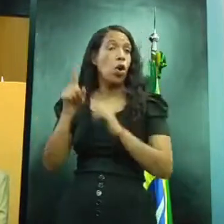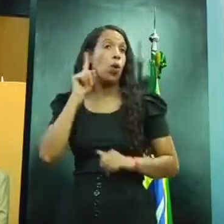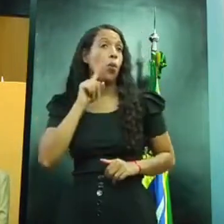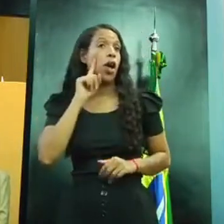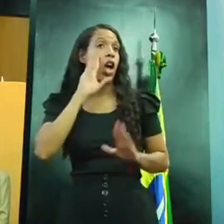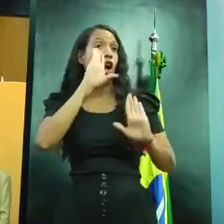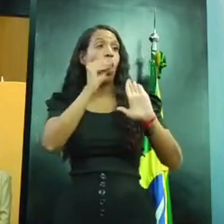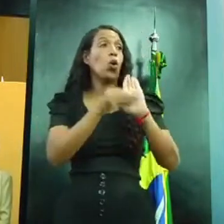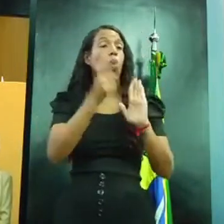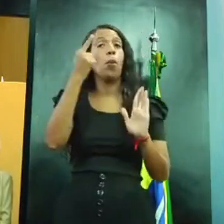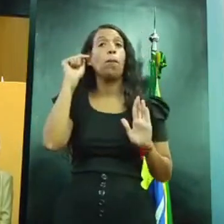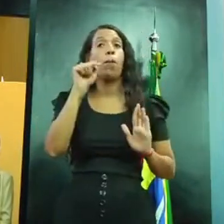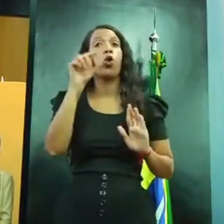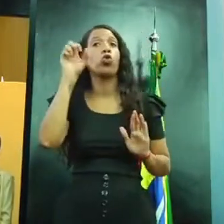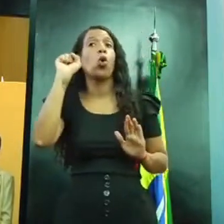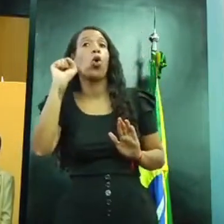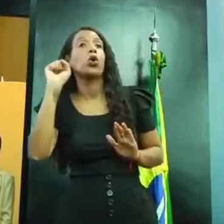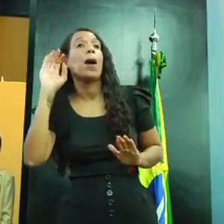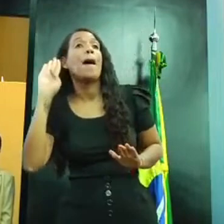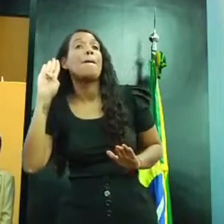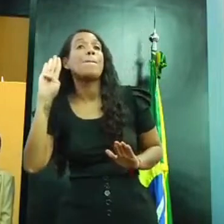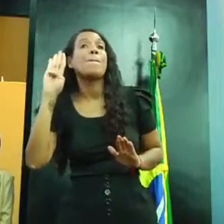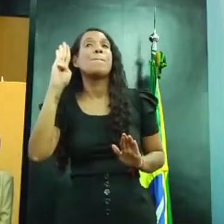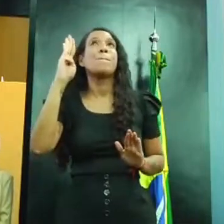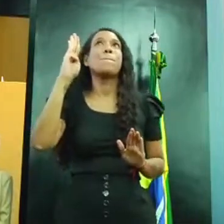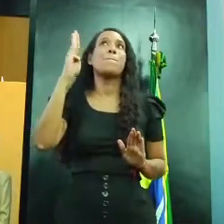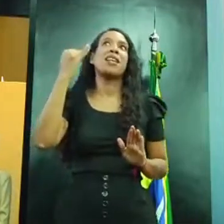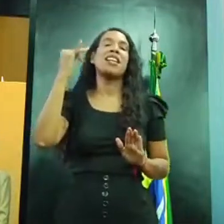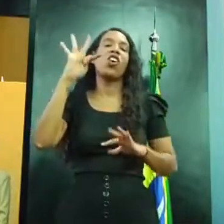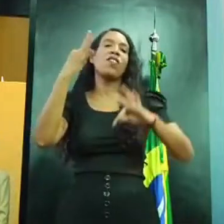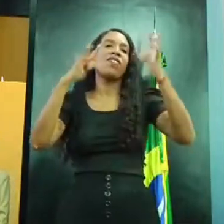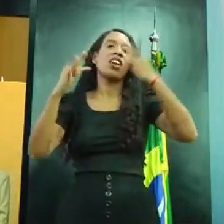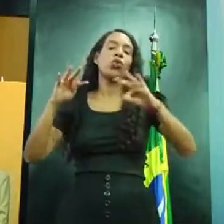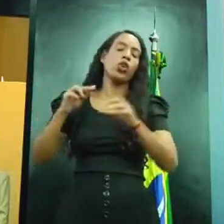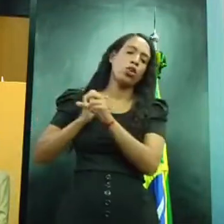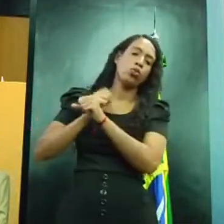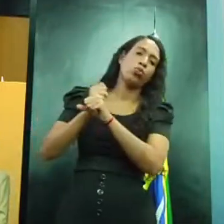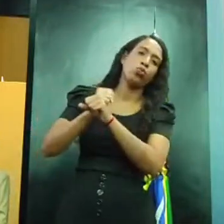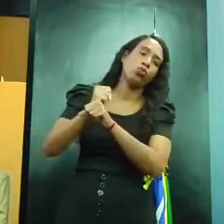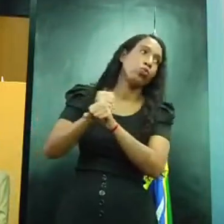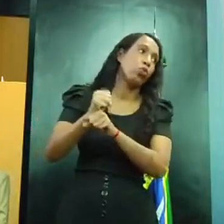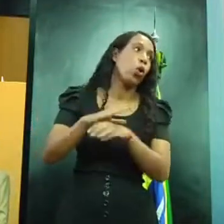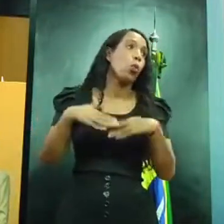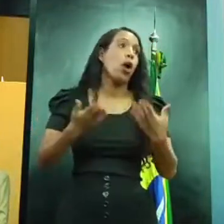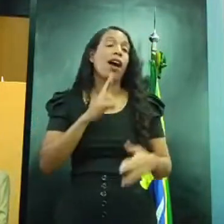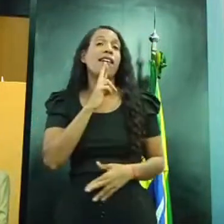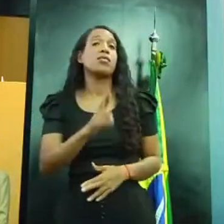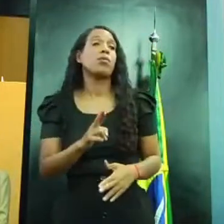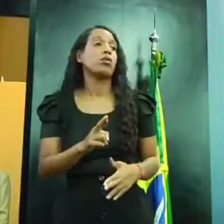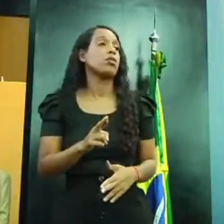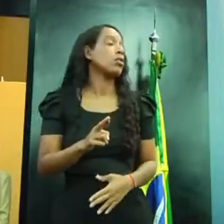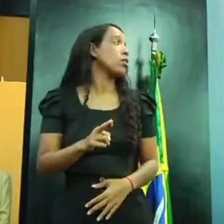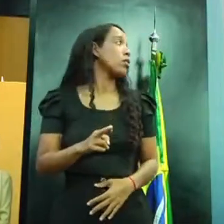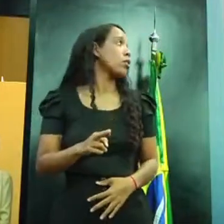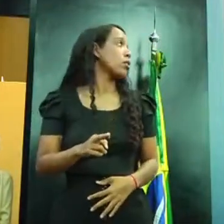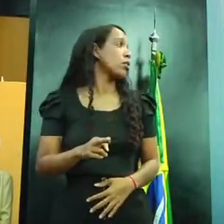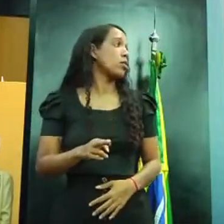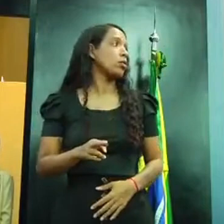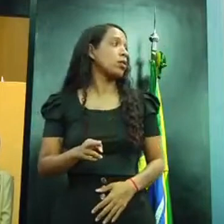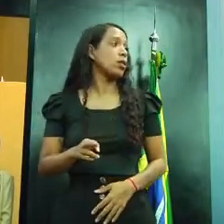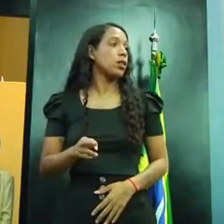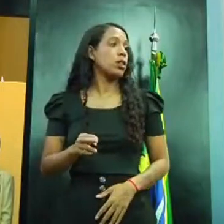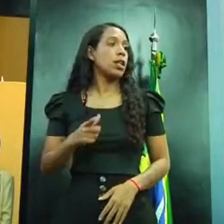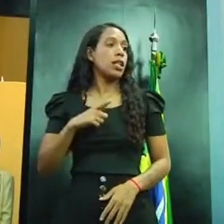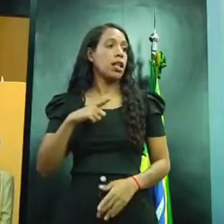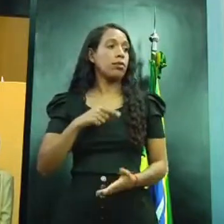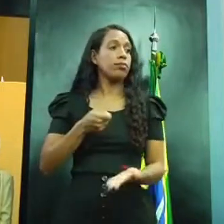estão botando 1,8 bilhão de dólares em nanotecnologia há alguns anos. Qual é o resultado disso? Eles